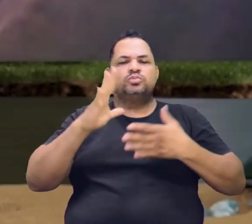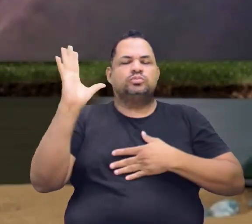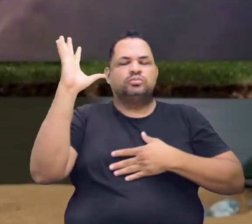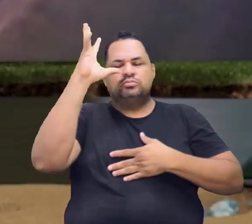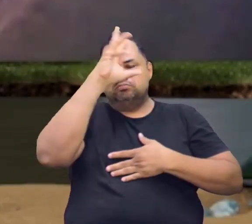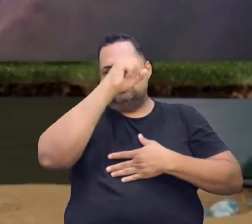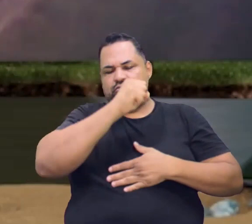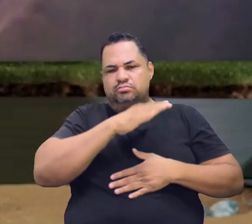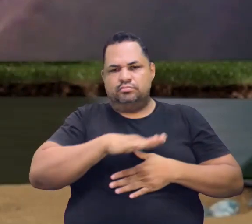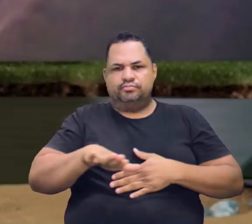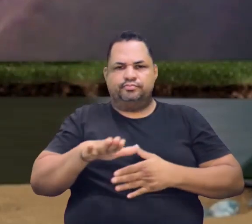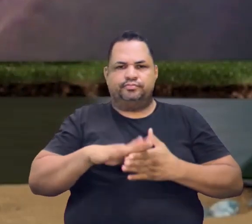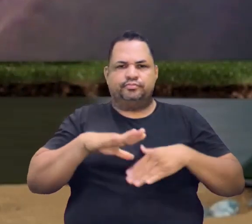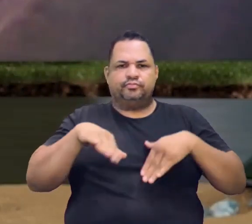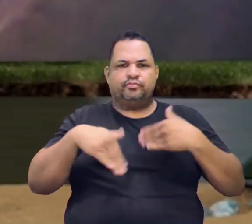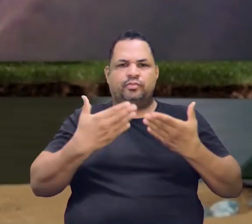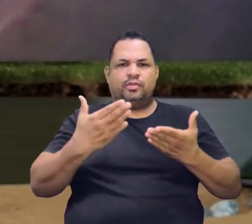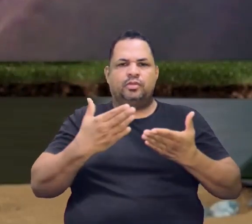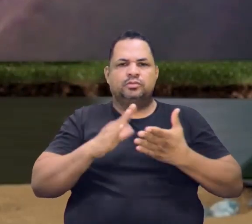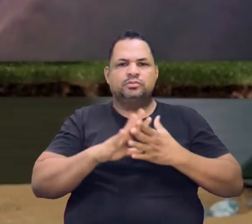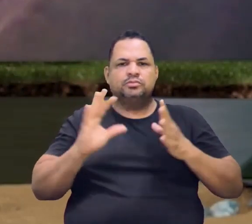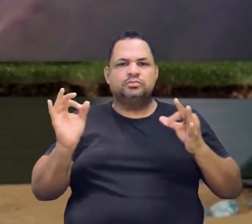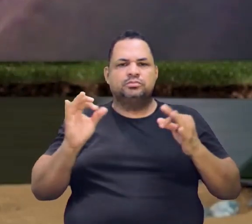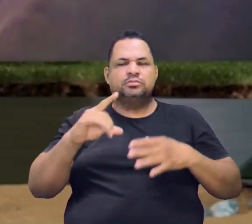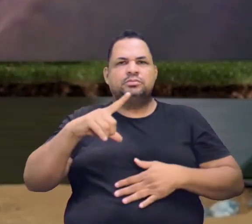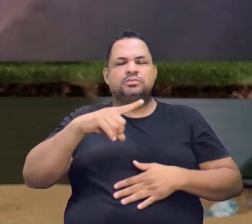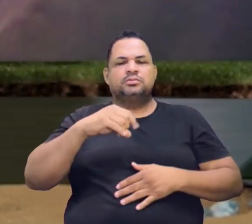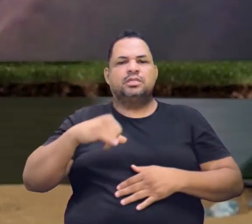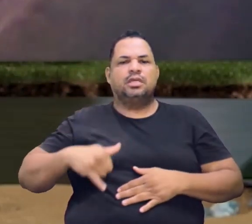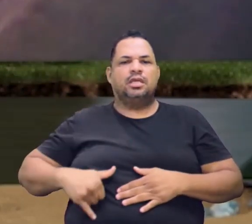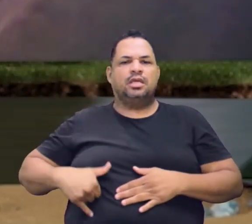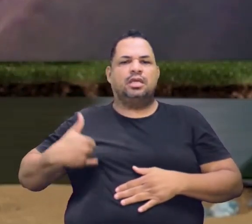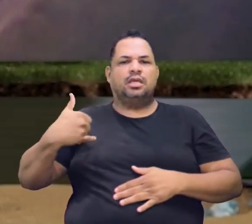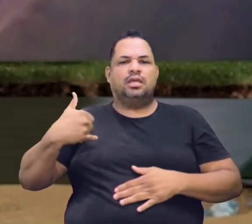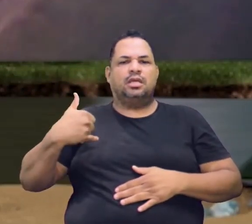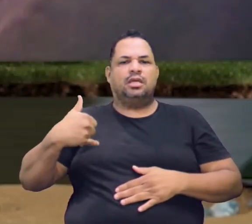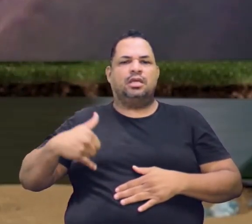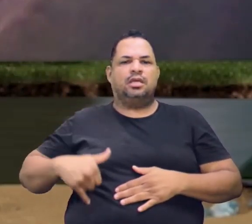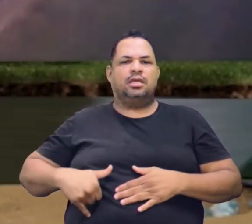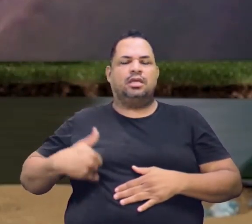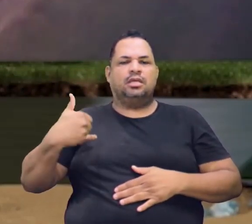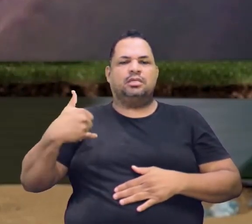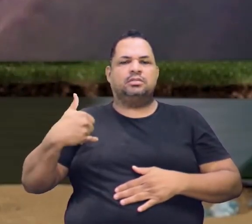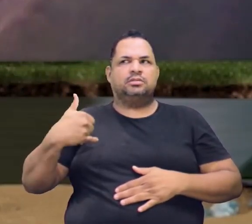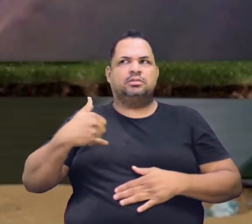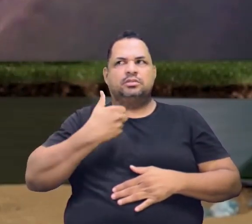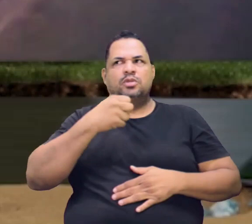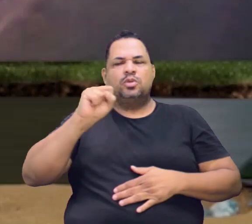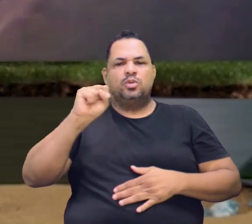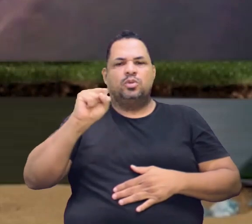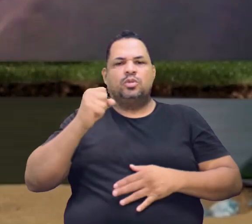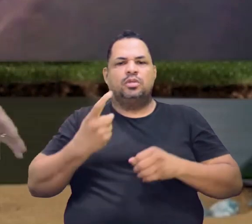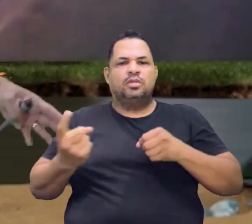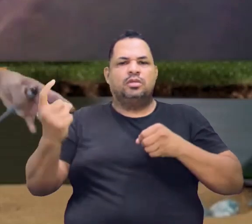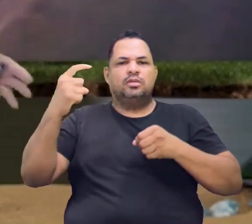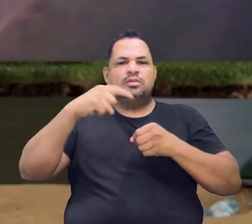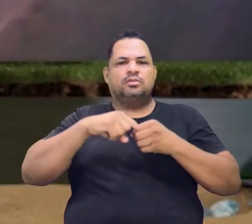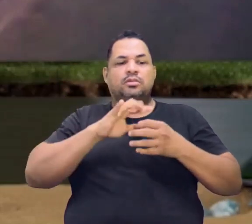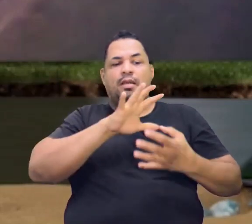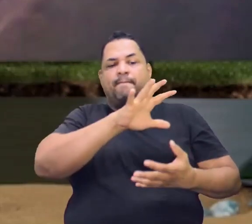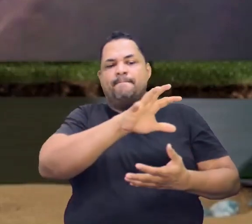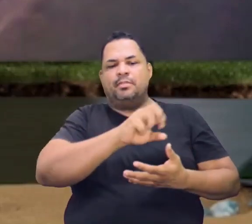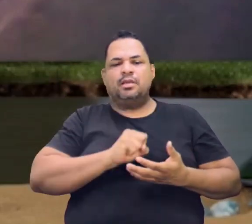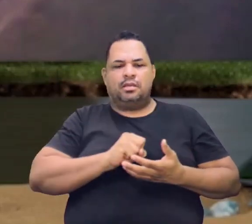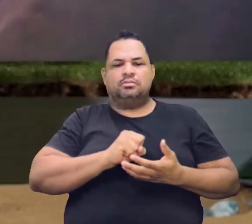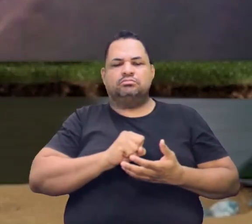aprende. Mas quando ele completa 8 anos, o tio lembra da promessa e volta até Mimoso para poder levar o menino